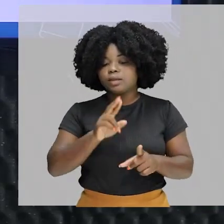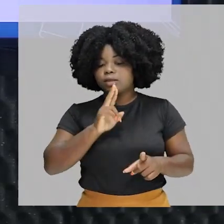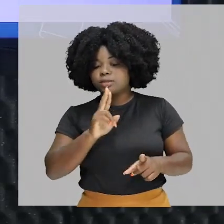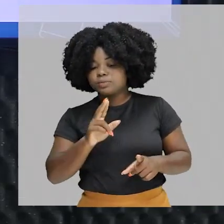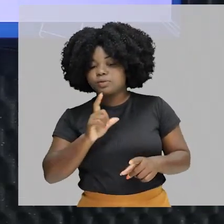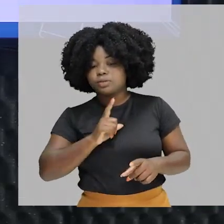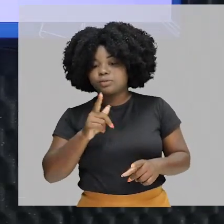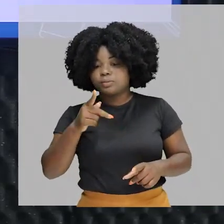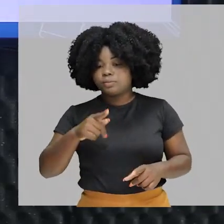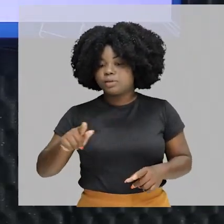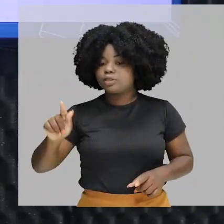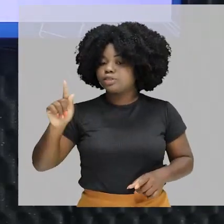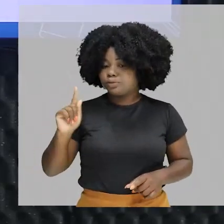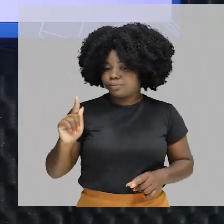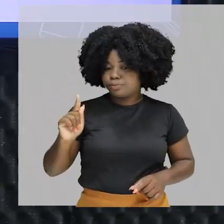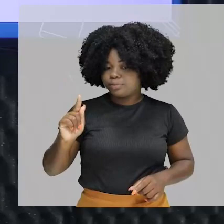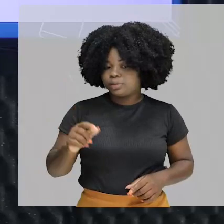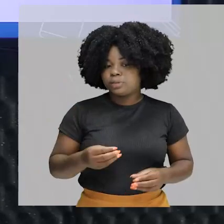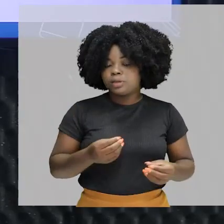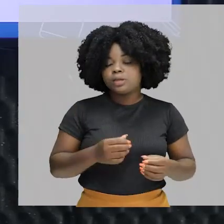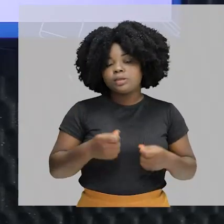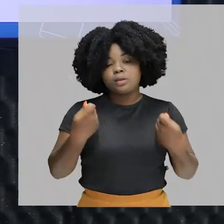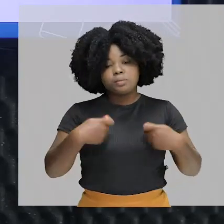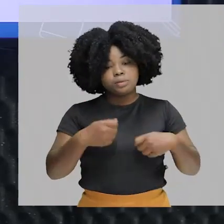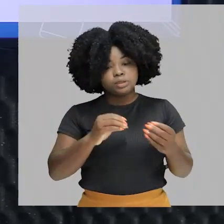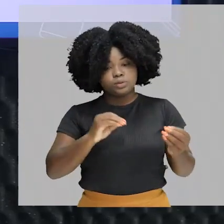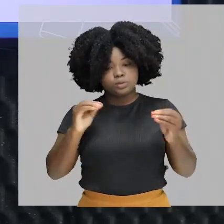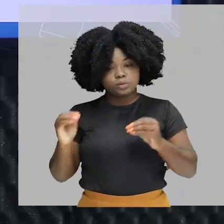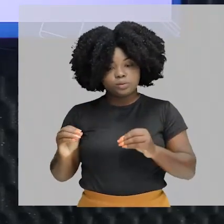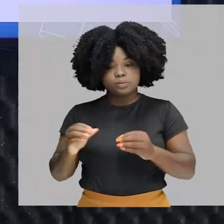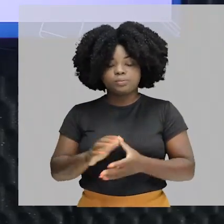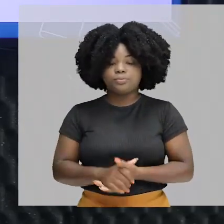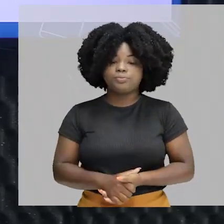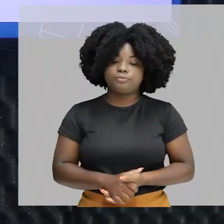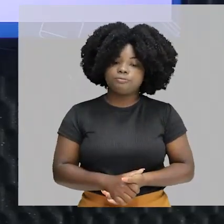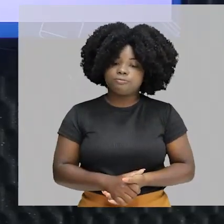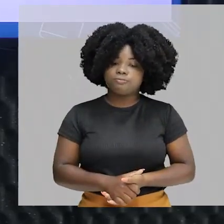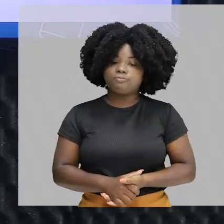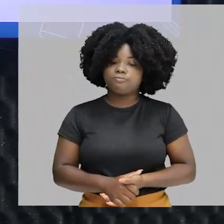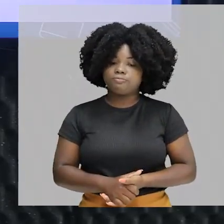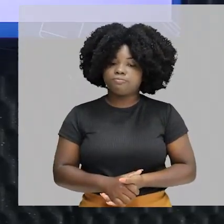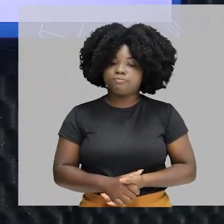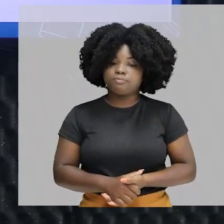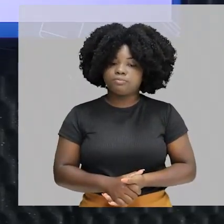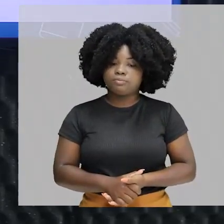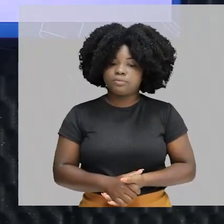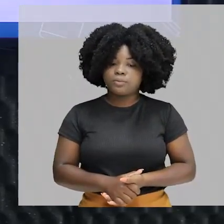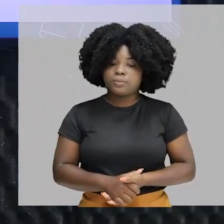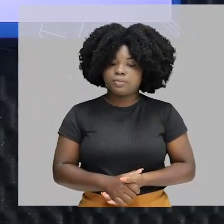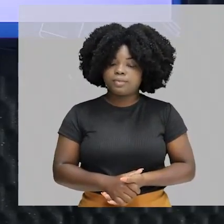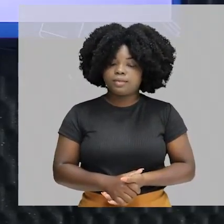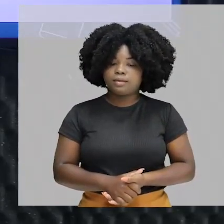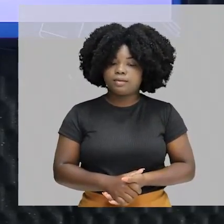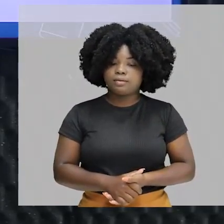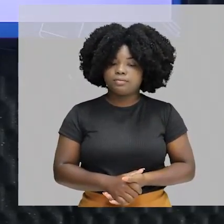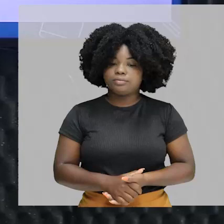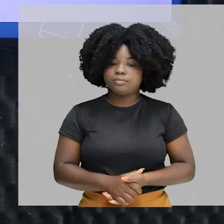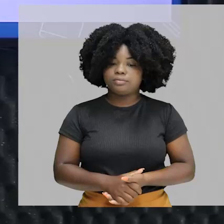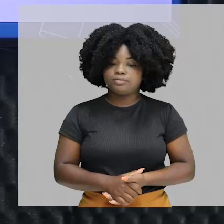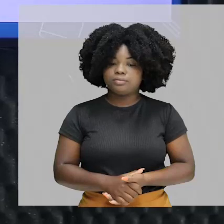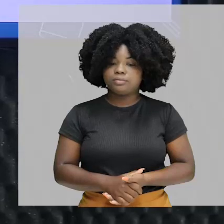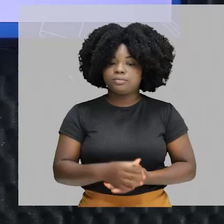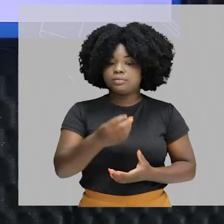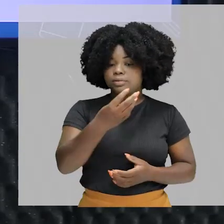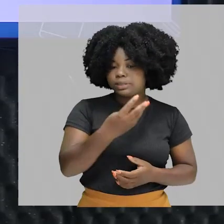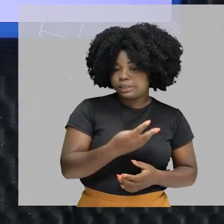formem uma PG. Então, eu preciso montar essa escrita. Para que eu tenha uma PG, veja, a